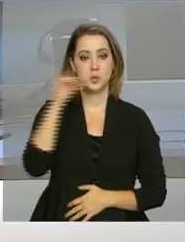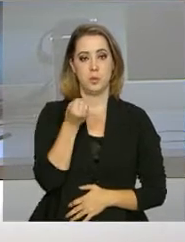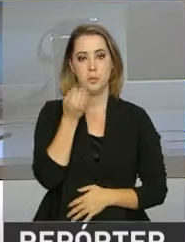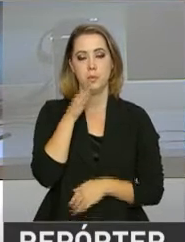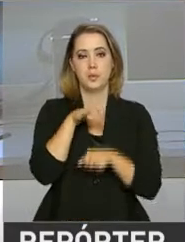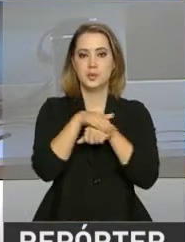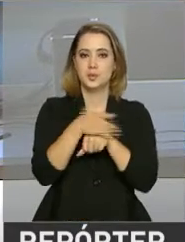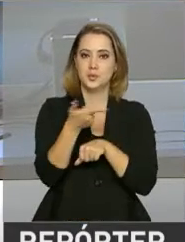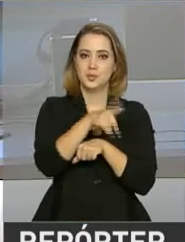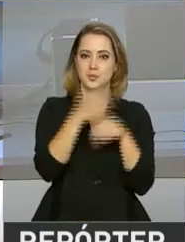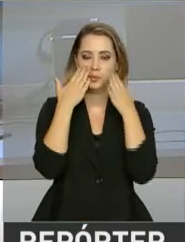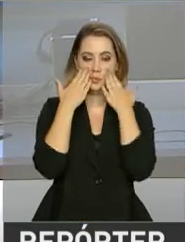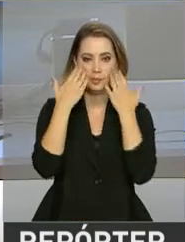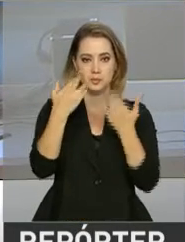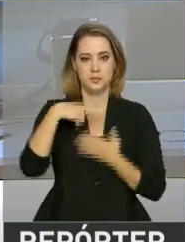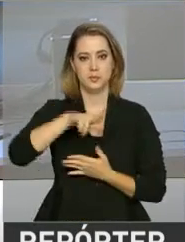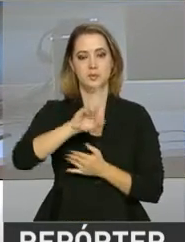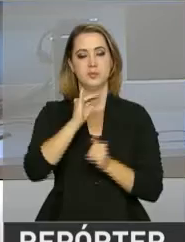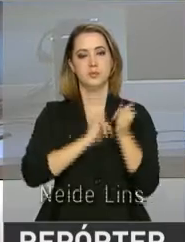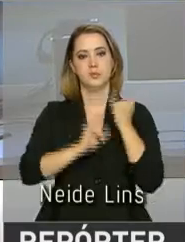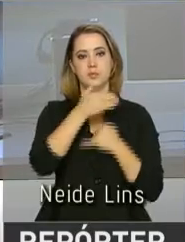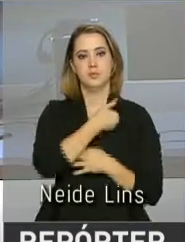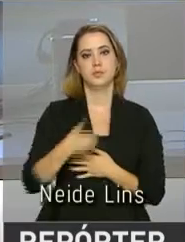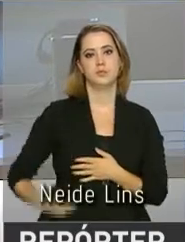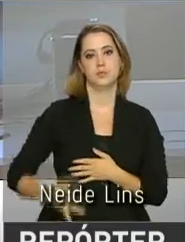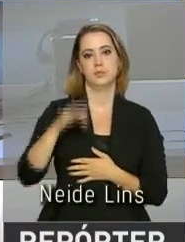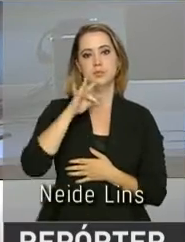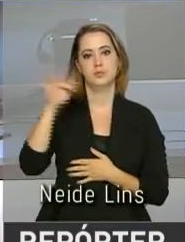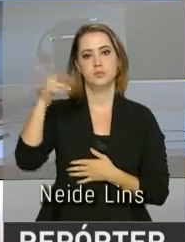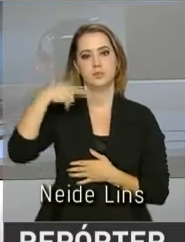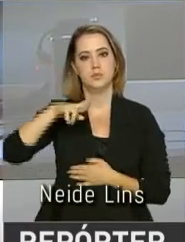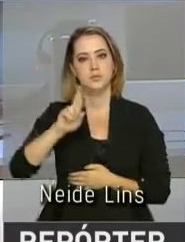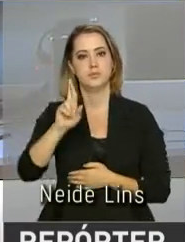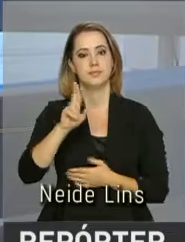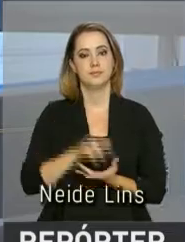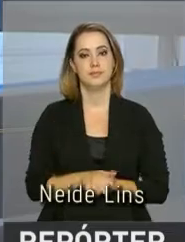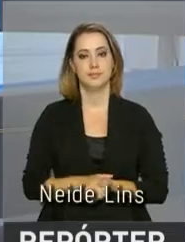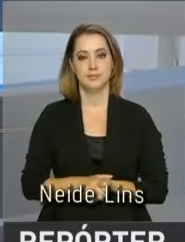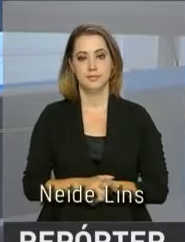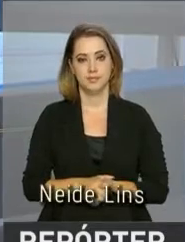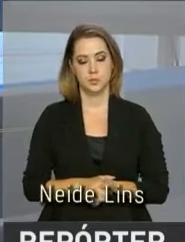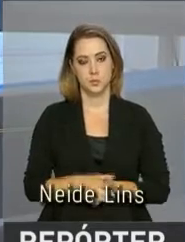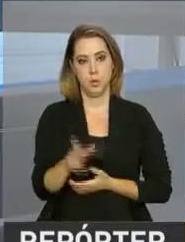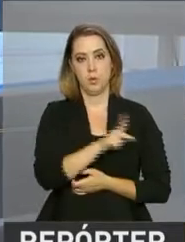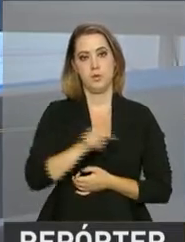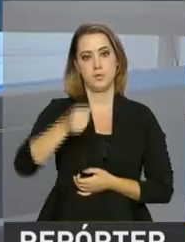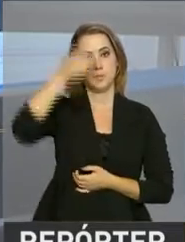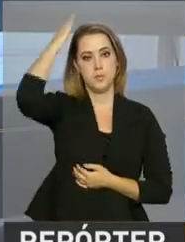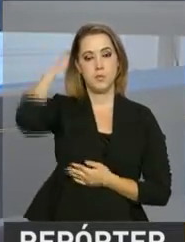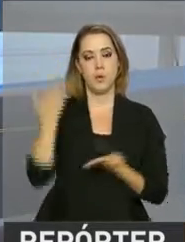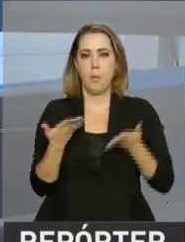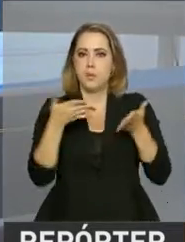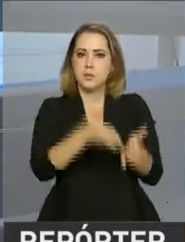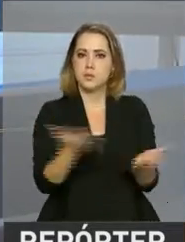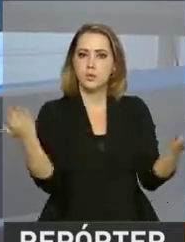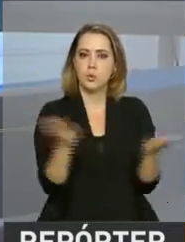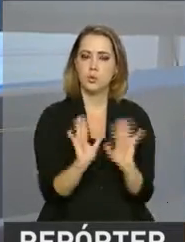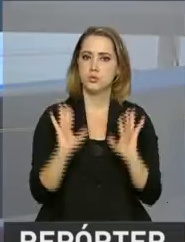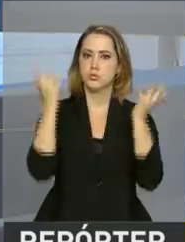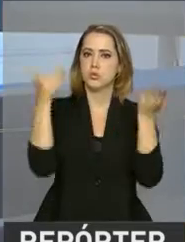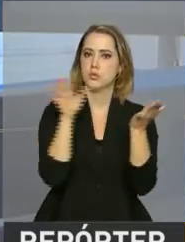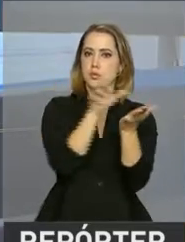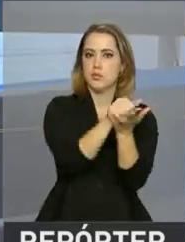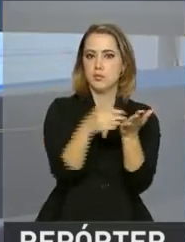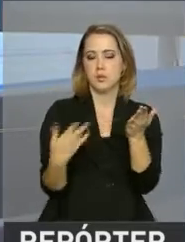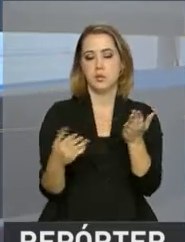Olá, boa noite. Estamos de volta com as notícias do governo federal no repórter NBR. O presidente Michel Temer participou hoje da cerimônia de